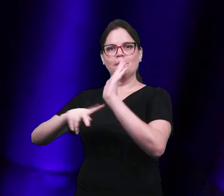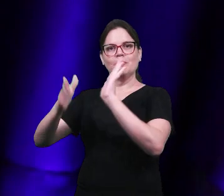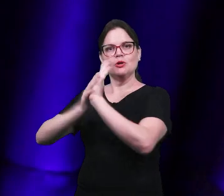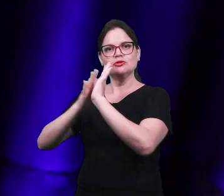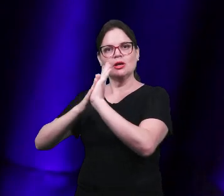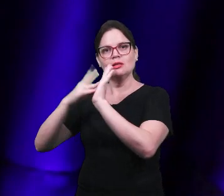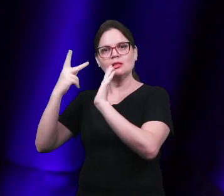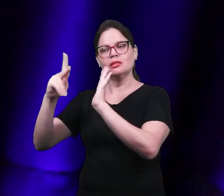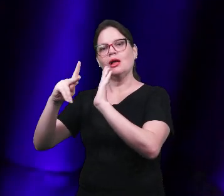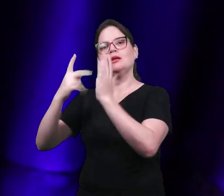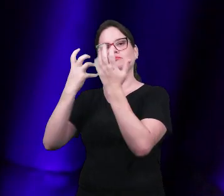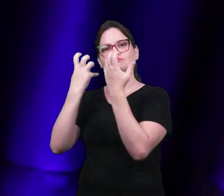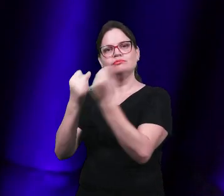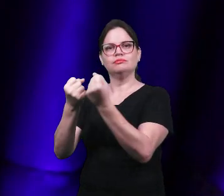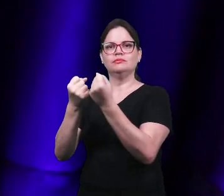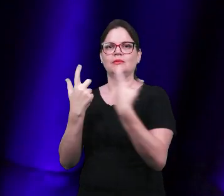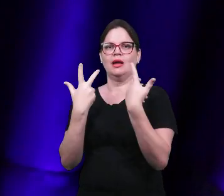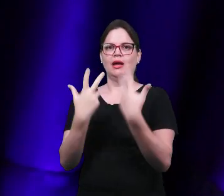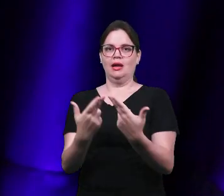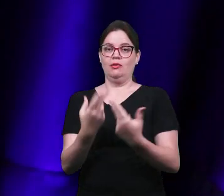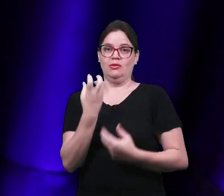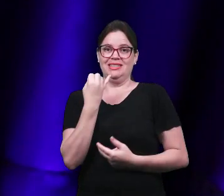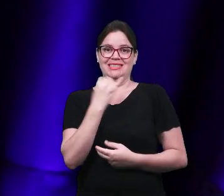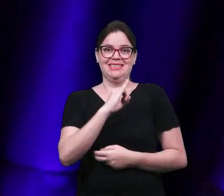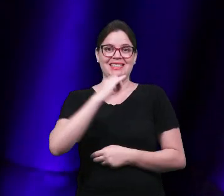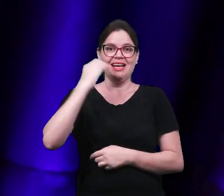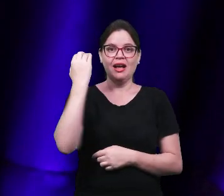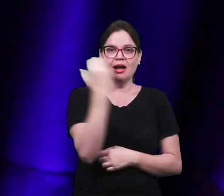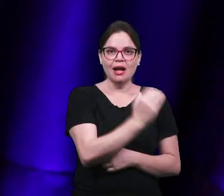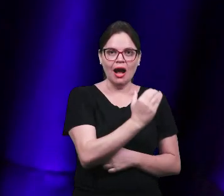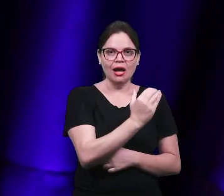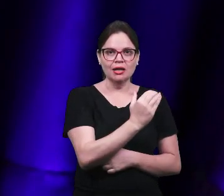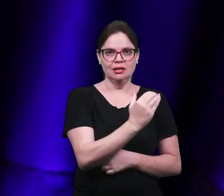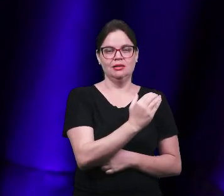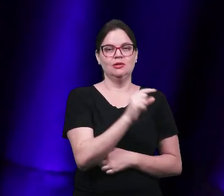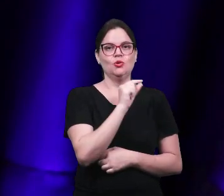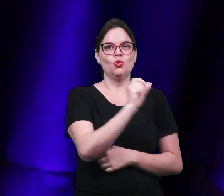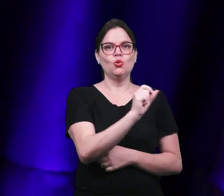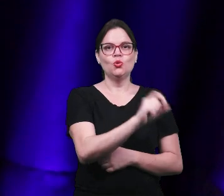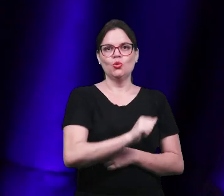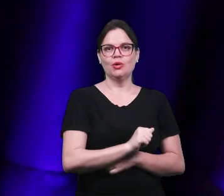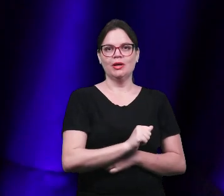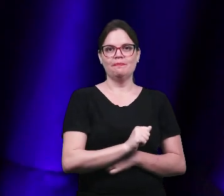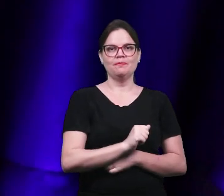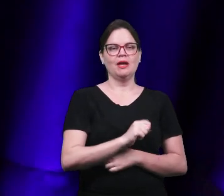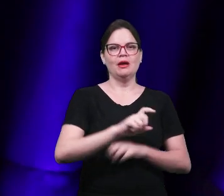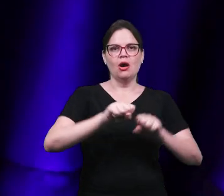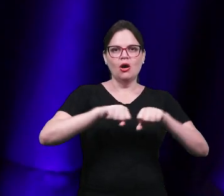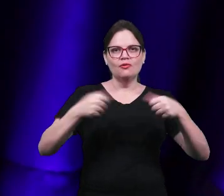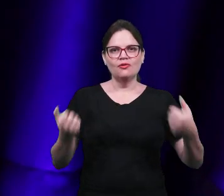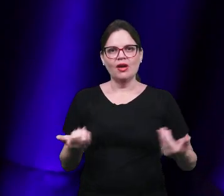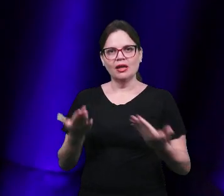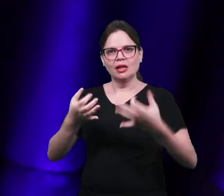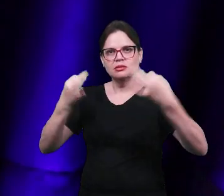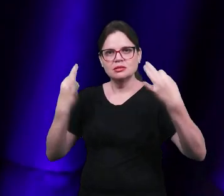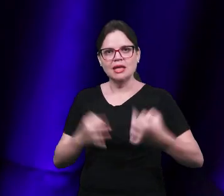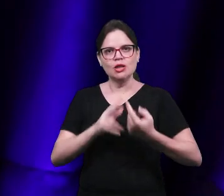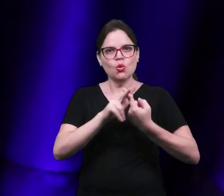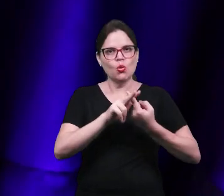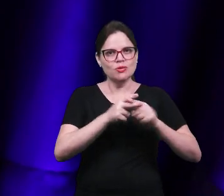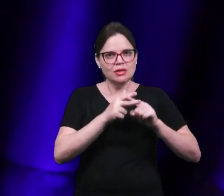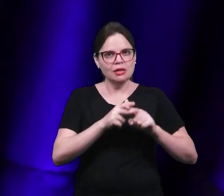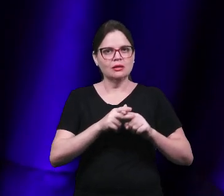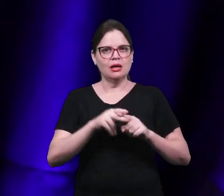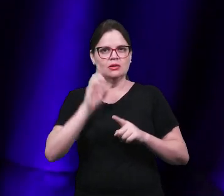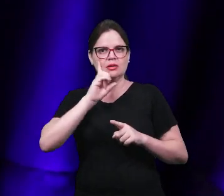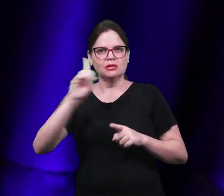Caim e Abel, se Caim tivesse aceito, Deus não teria rejeitado, ele teria sido abençoado. Ainda